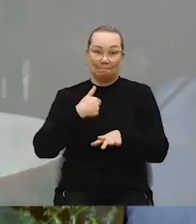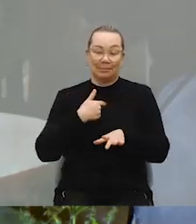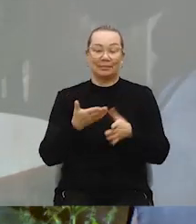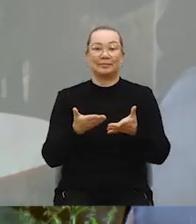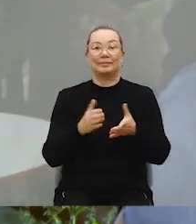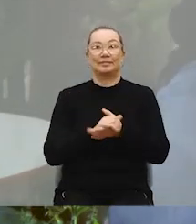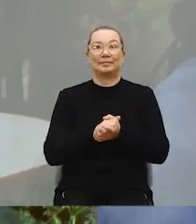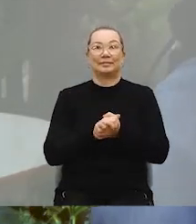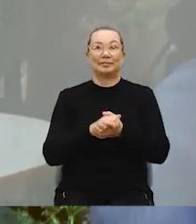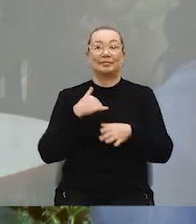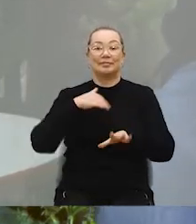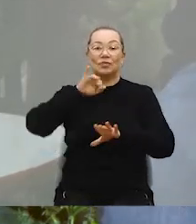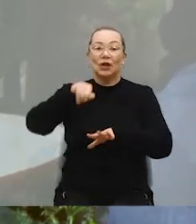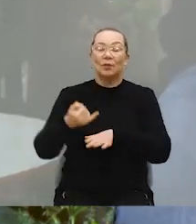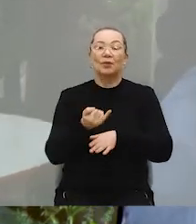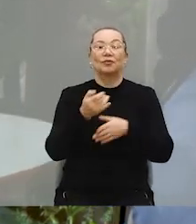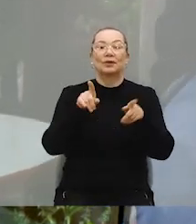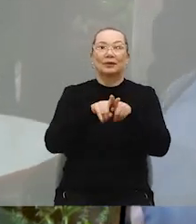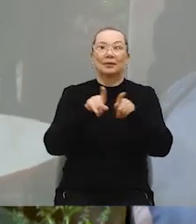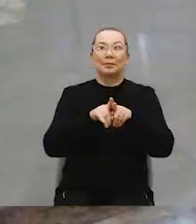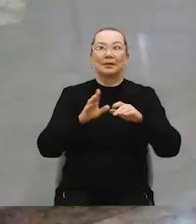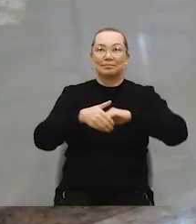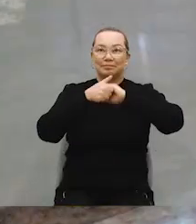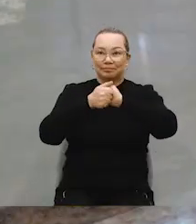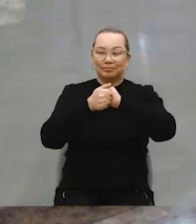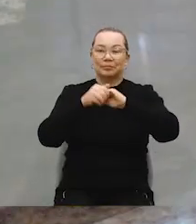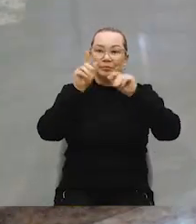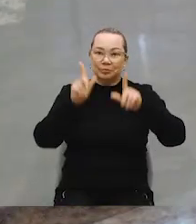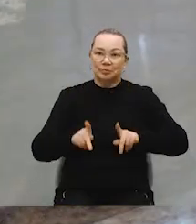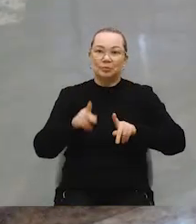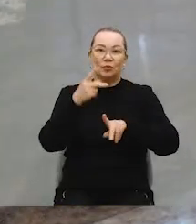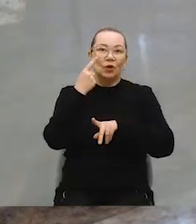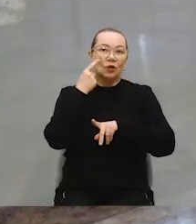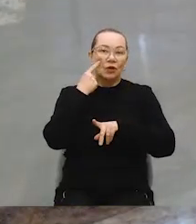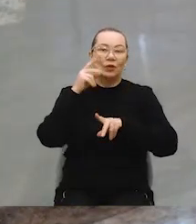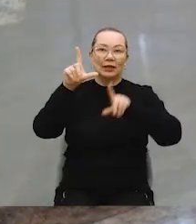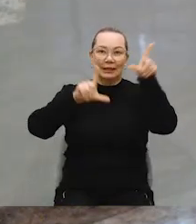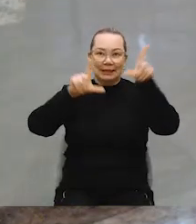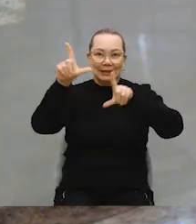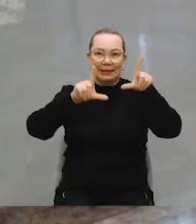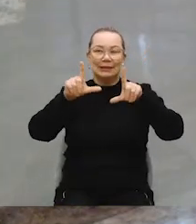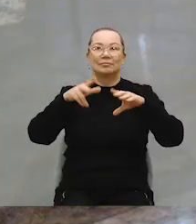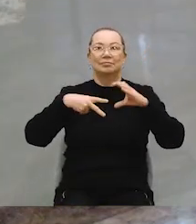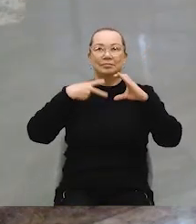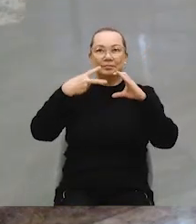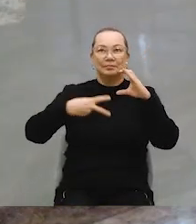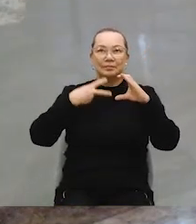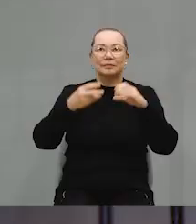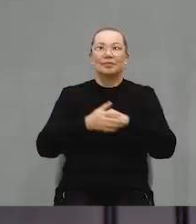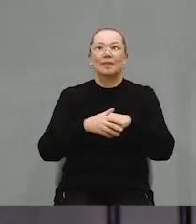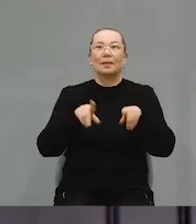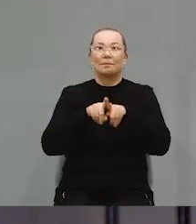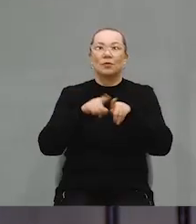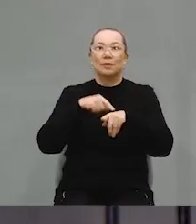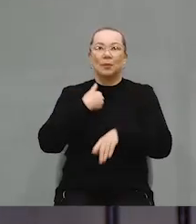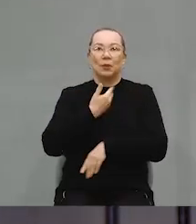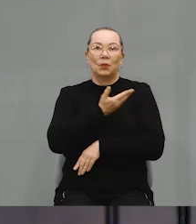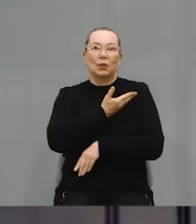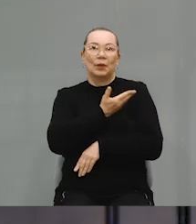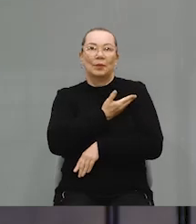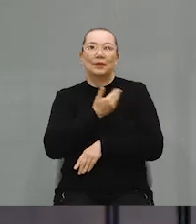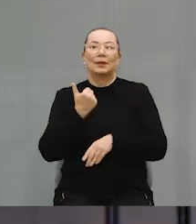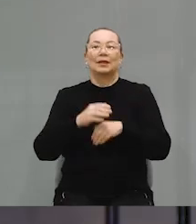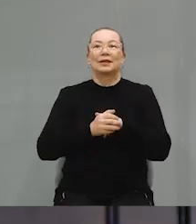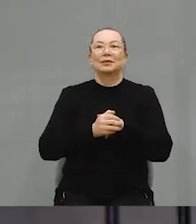Fábio. Quero aproveitar para saudar, então, os telespectadores da TV Câmara, né? E meu